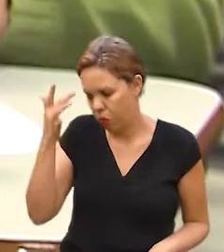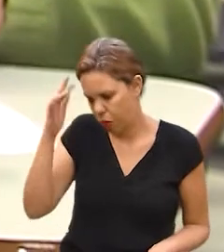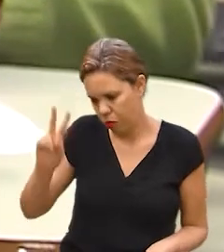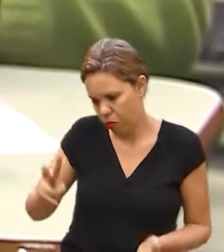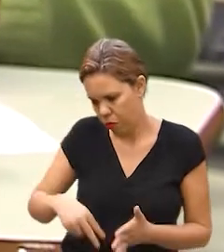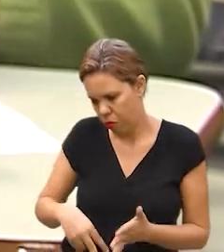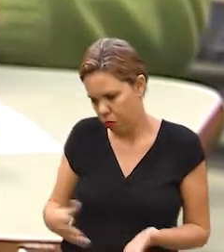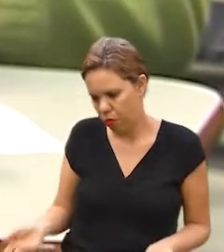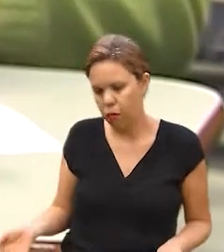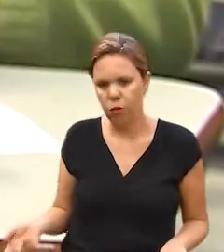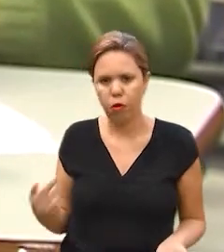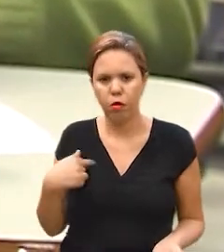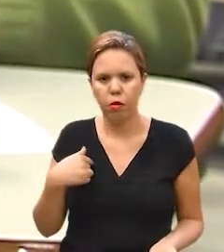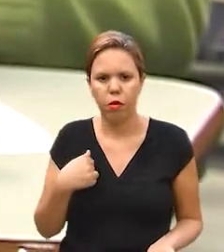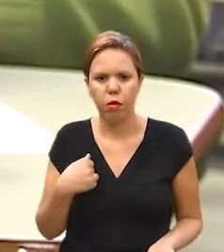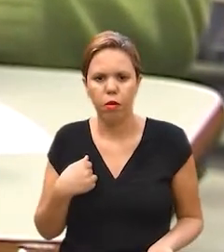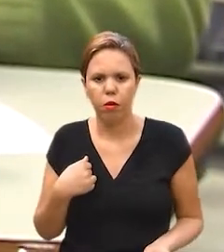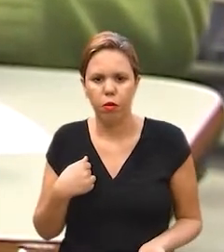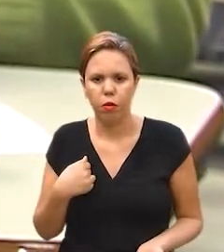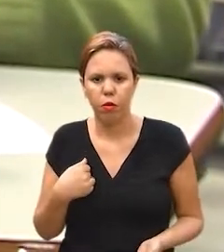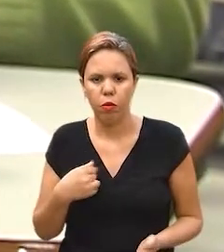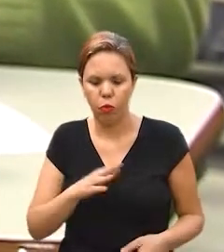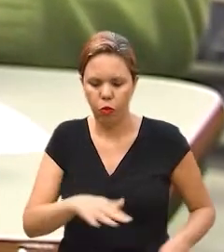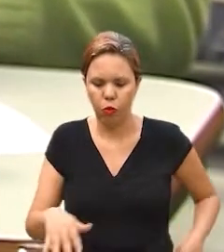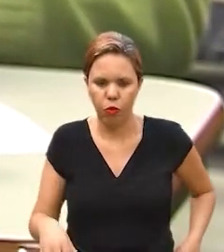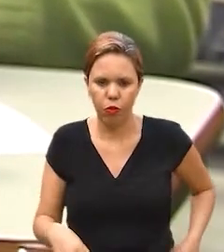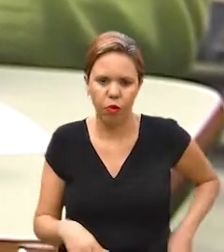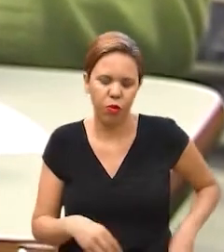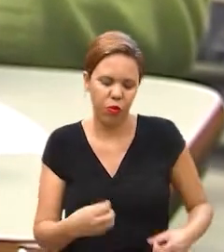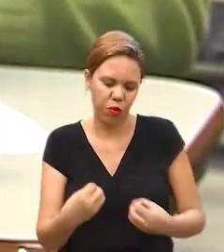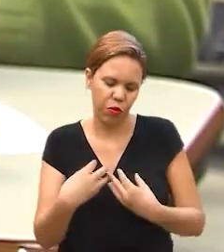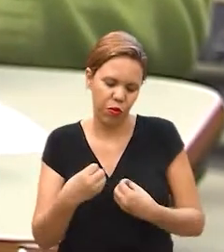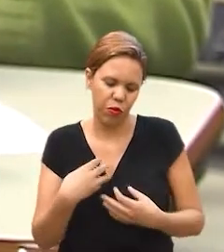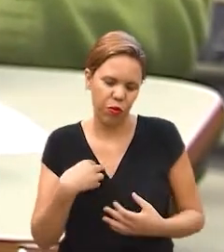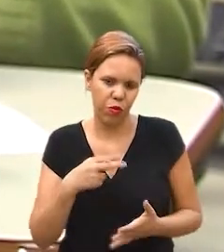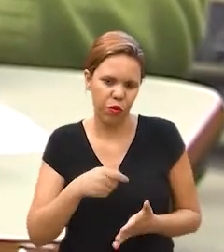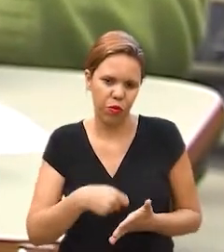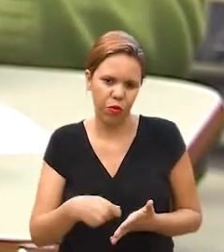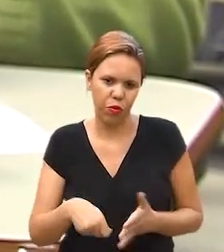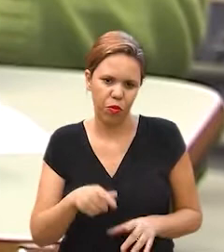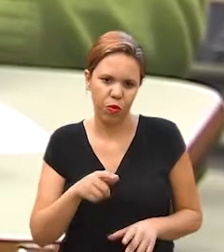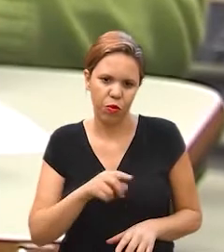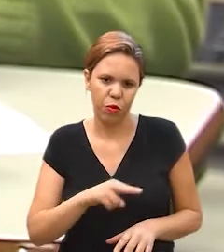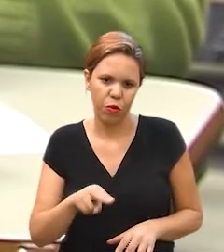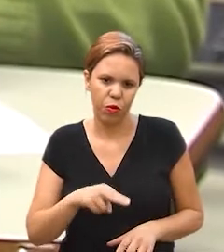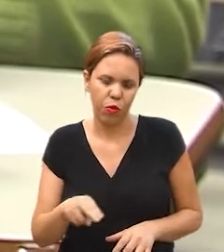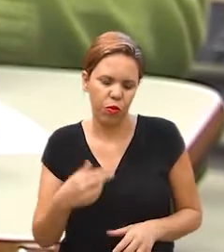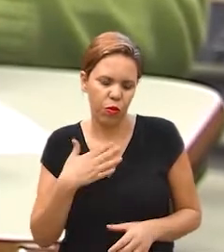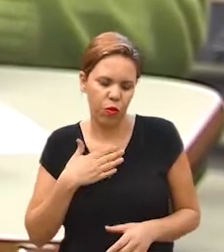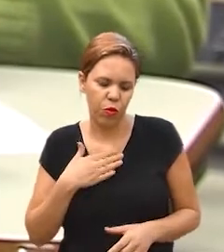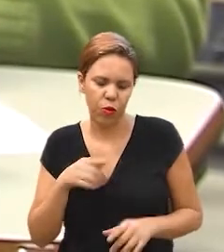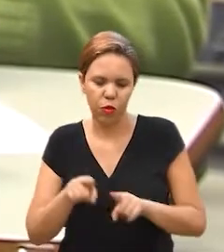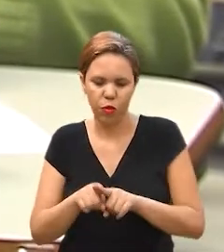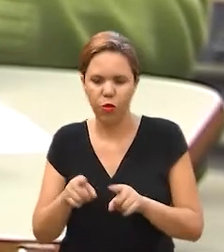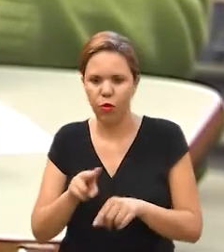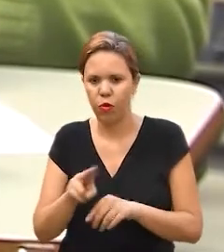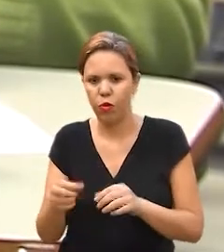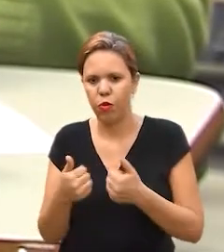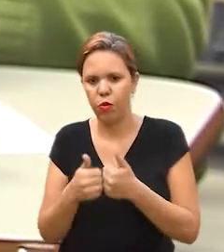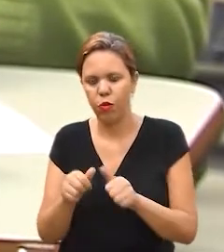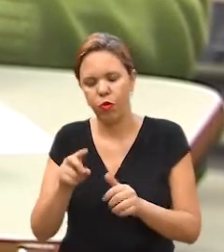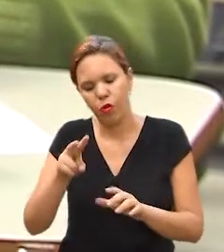ler. Aí ele me ensinou a escrever meu nome e os nomes do ônibus, né? Aí eu fui vendo as